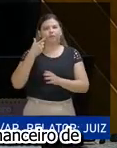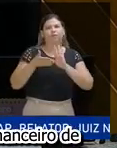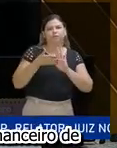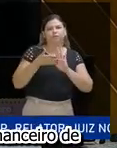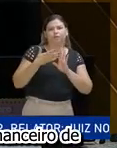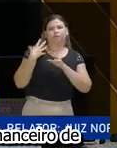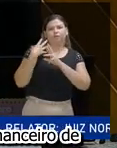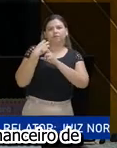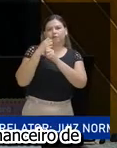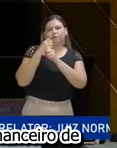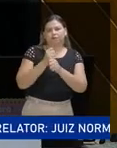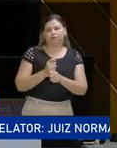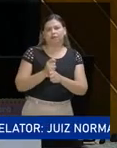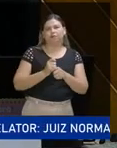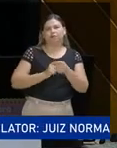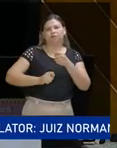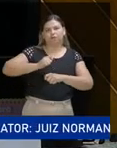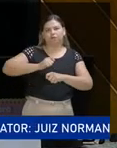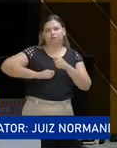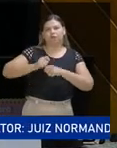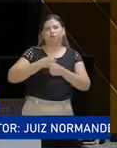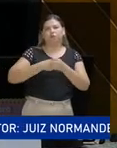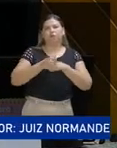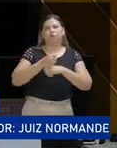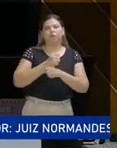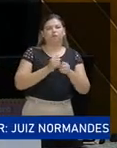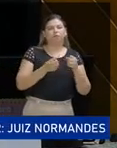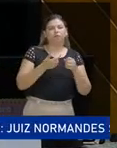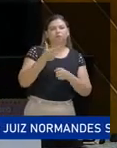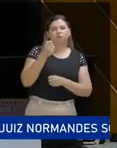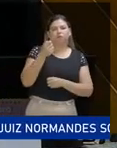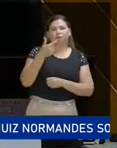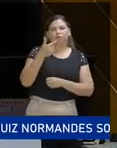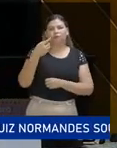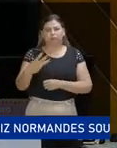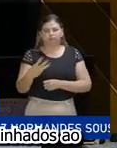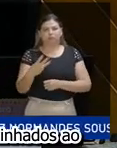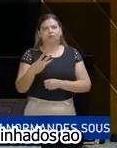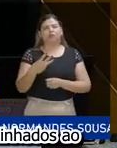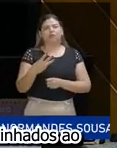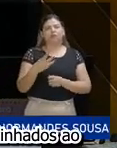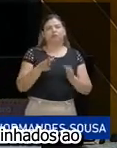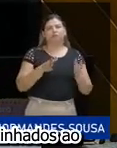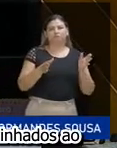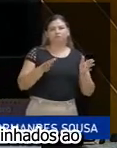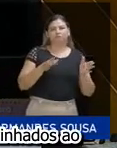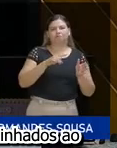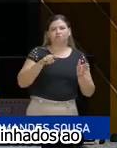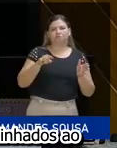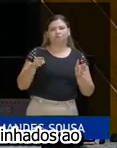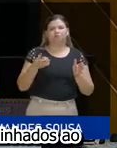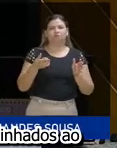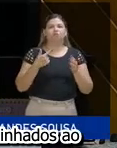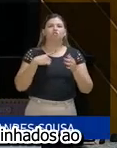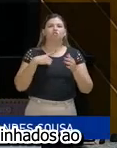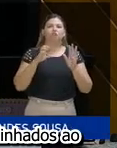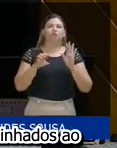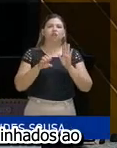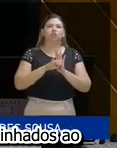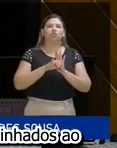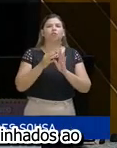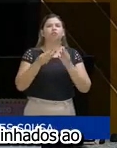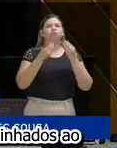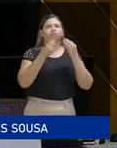ao exercício financeiro de 2023. Lisos, presos para trás. Os óculos de armação escura e Publicado o traje toga edital preta. e não havendo impugnação, os autos